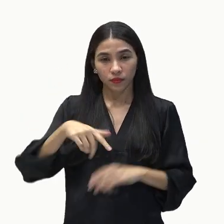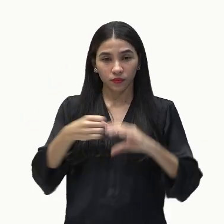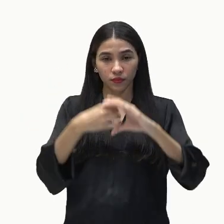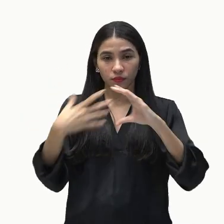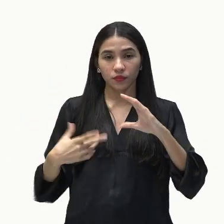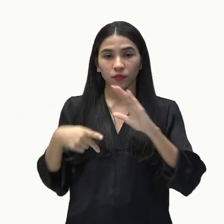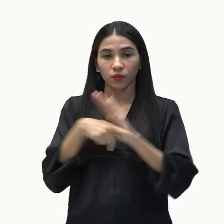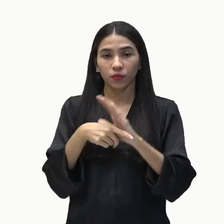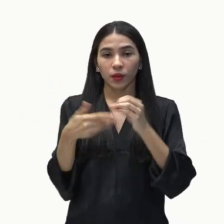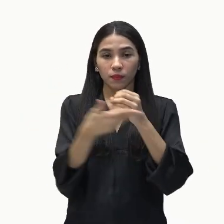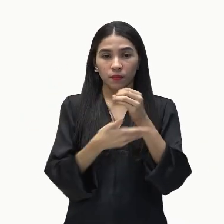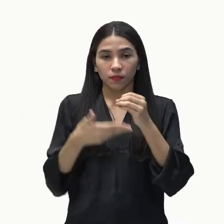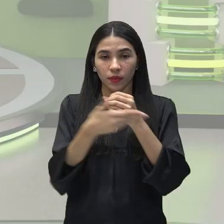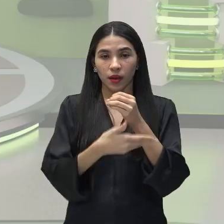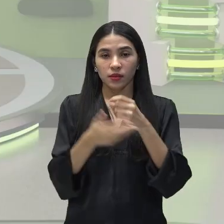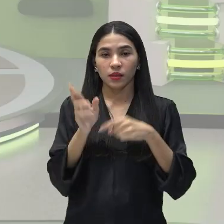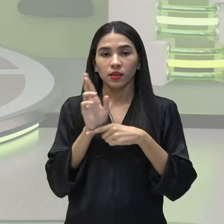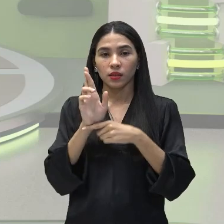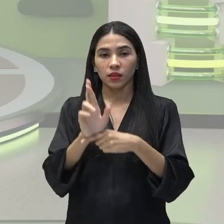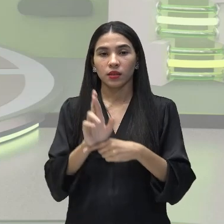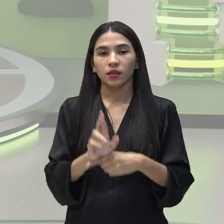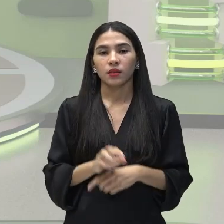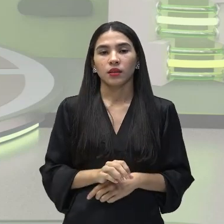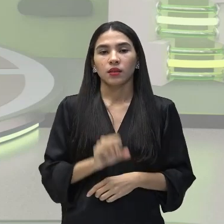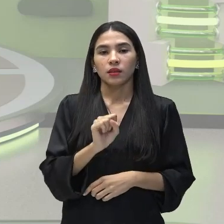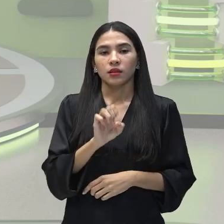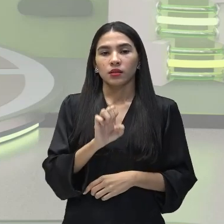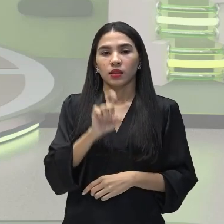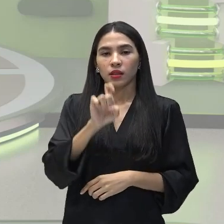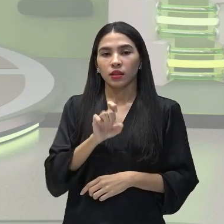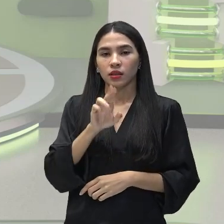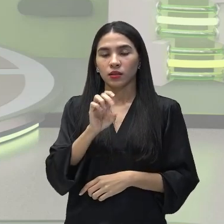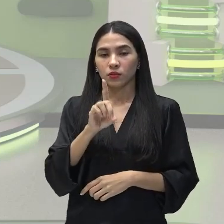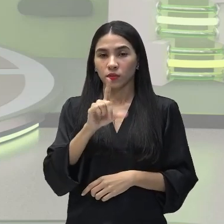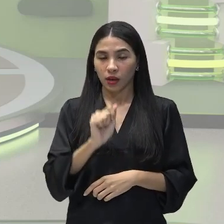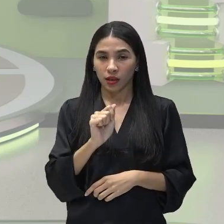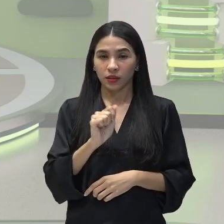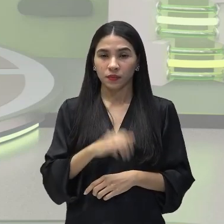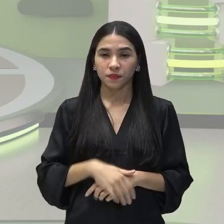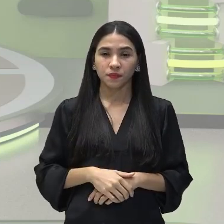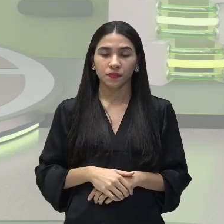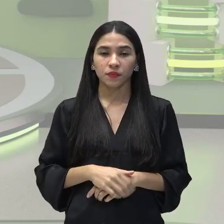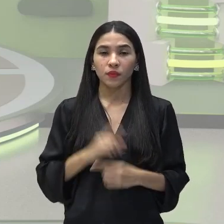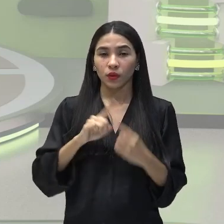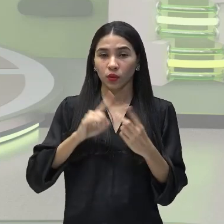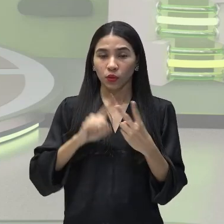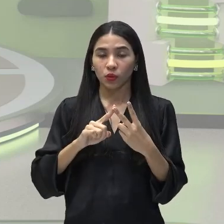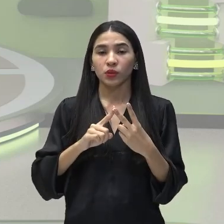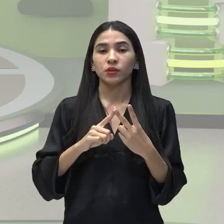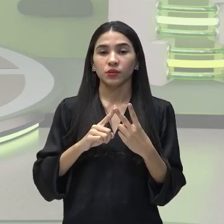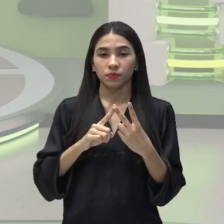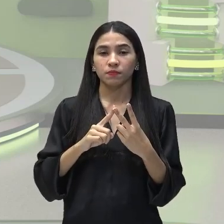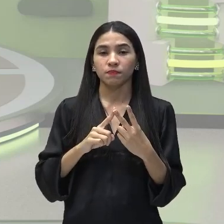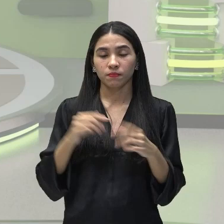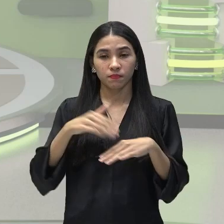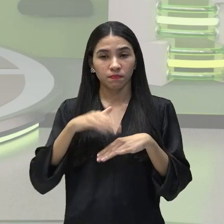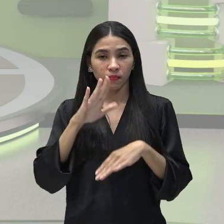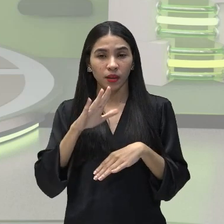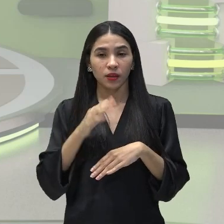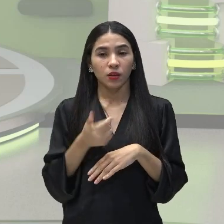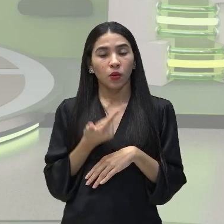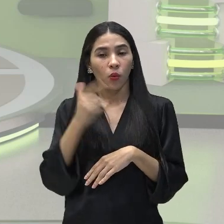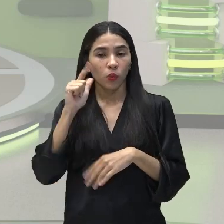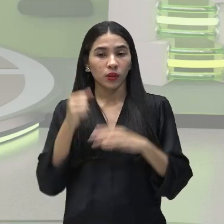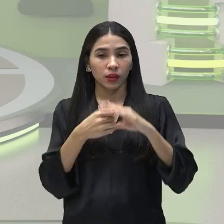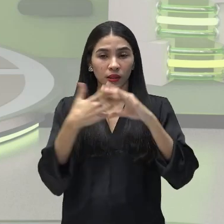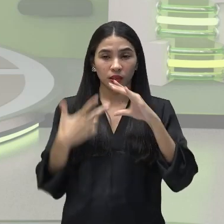característica básica da reprodução sexuada. Então, essas são as dois tipos de reprodução e mais uma